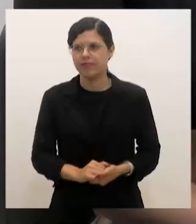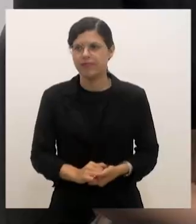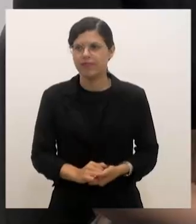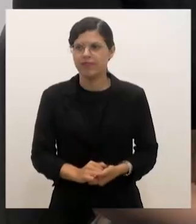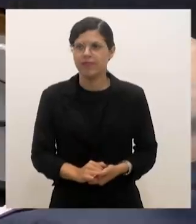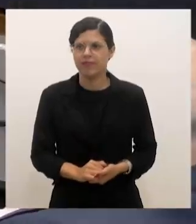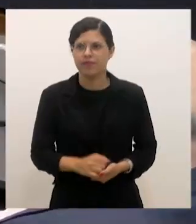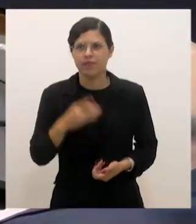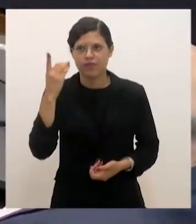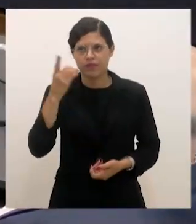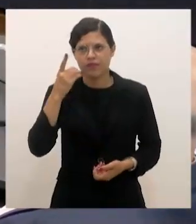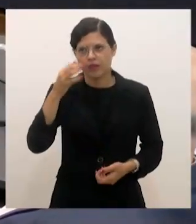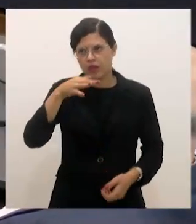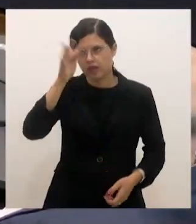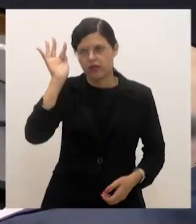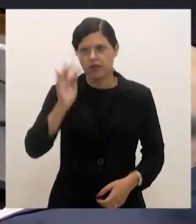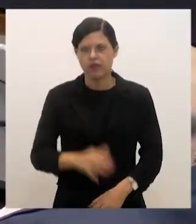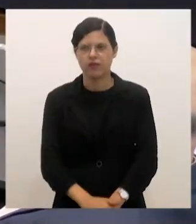Deputado Fred.